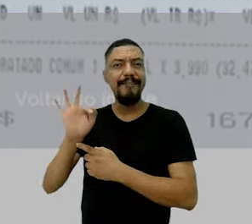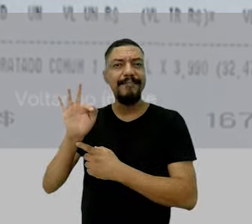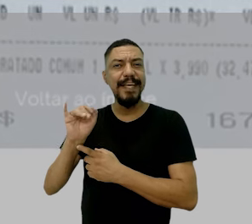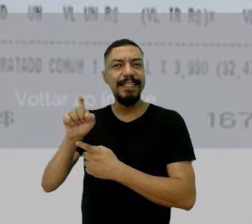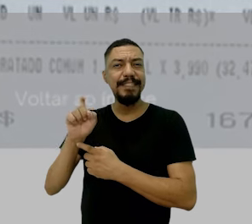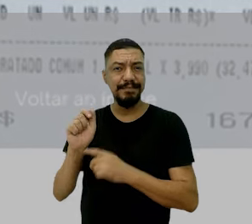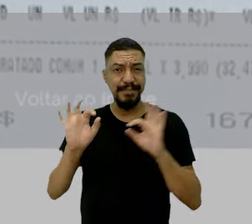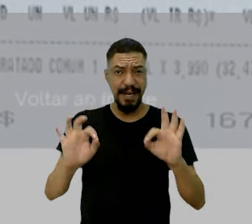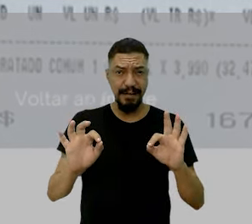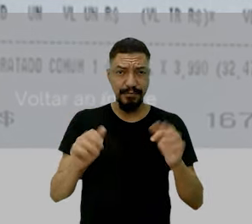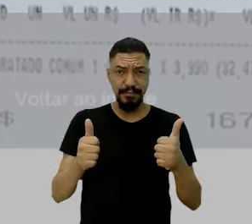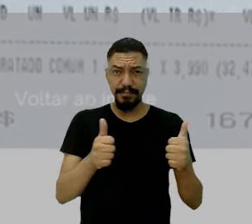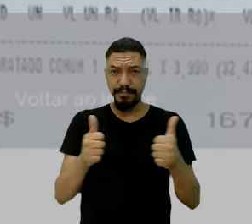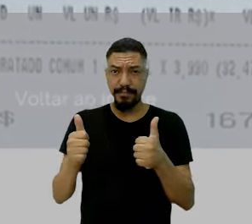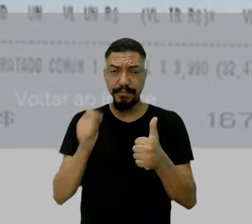fixa decente.